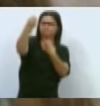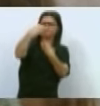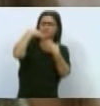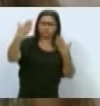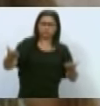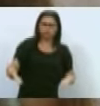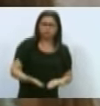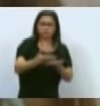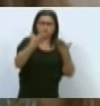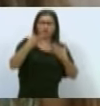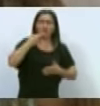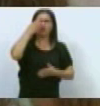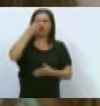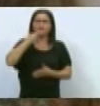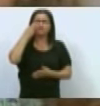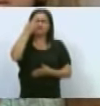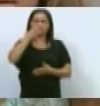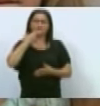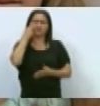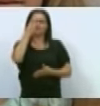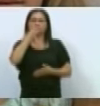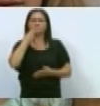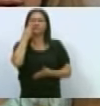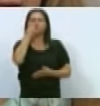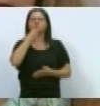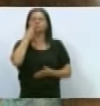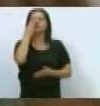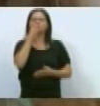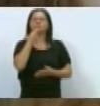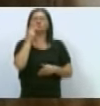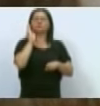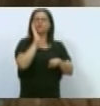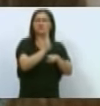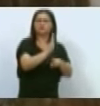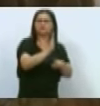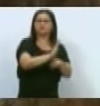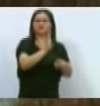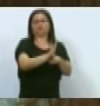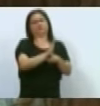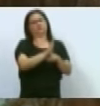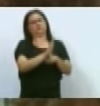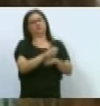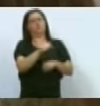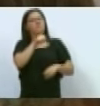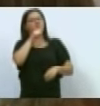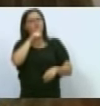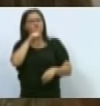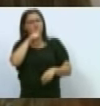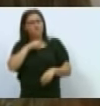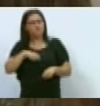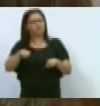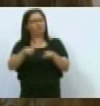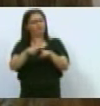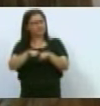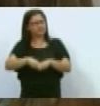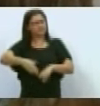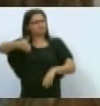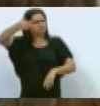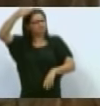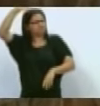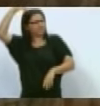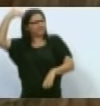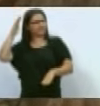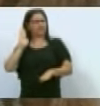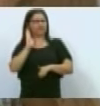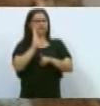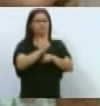papá, me chorando, ela me ajudou muito, minha avó, uma falta, ela me ajudou muito. Olha